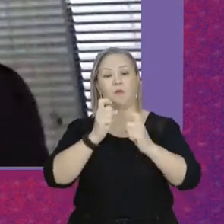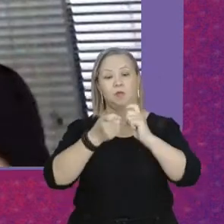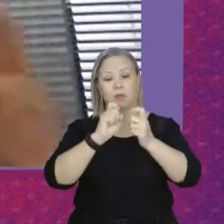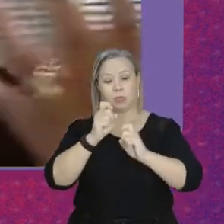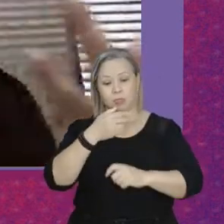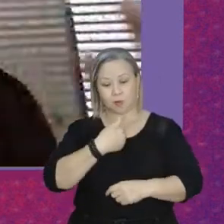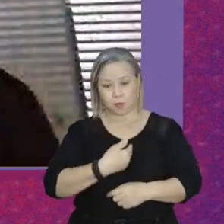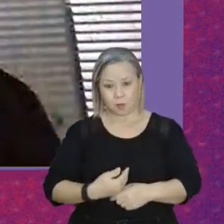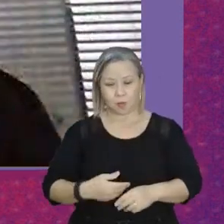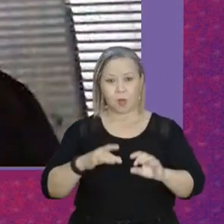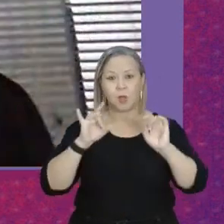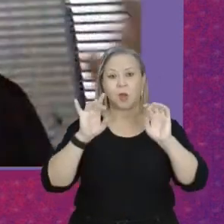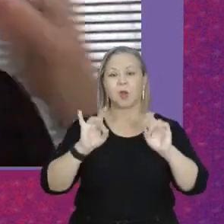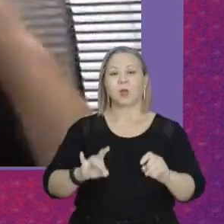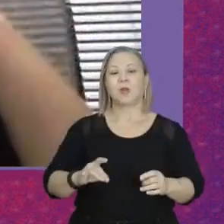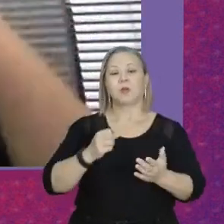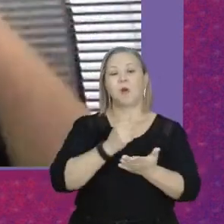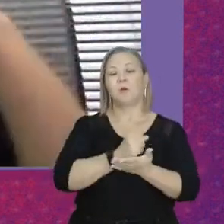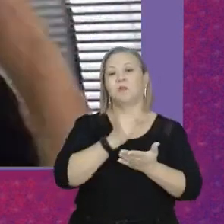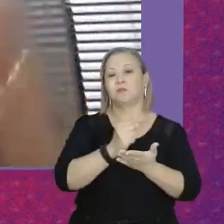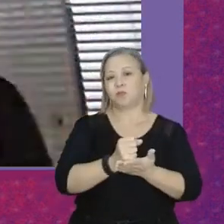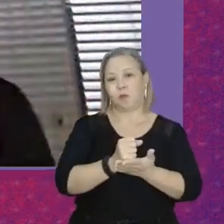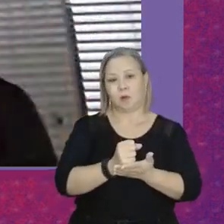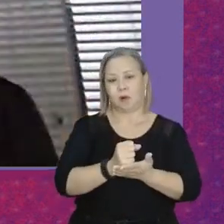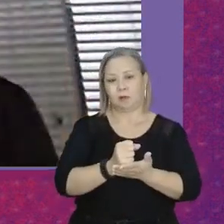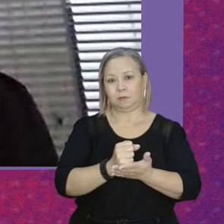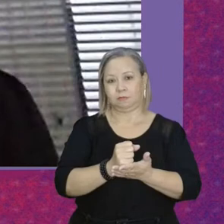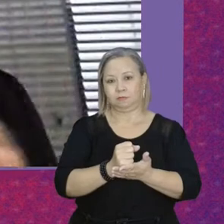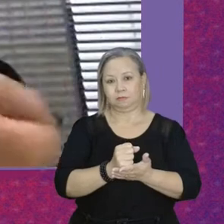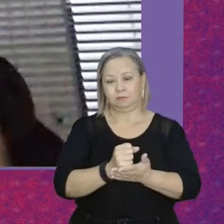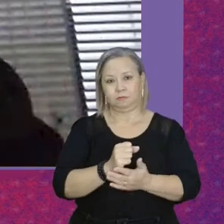pública. Não apenas o contrato,